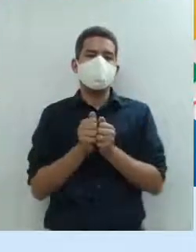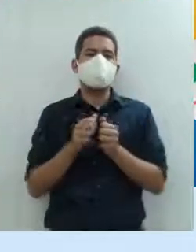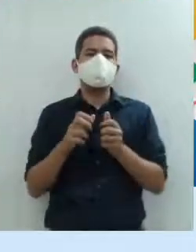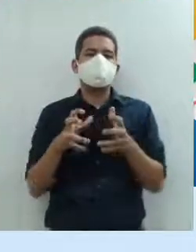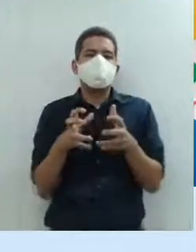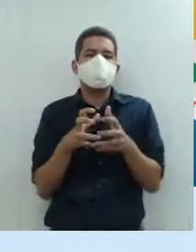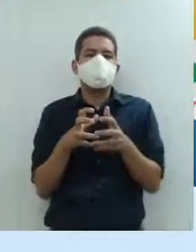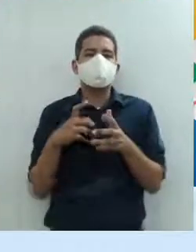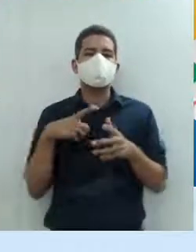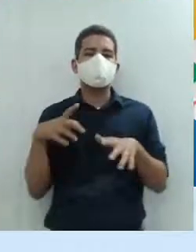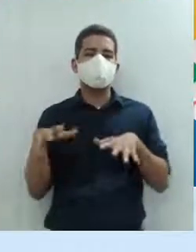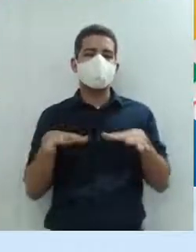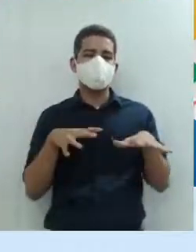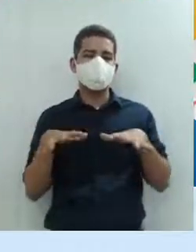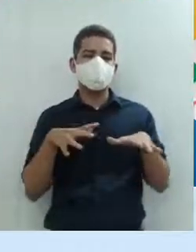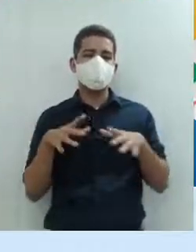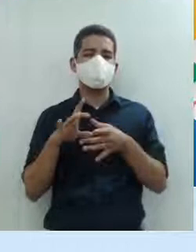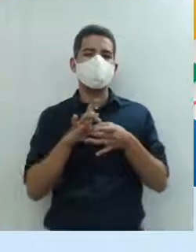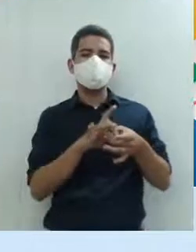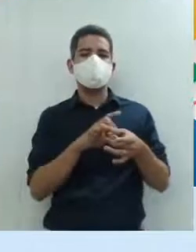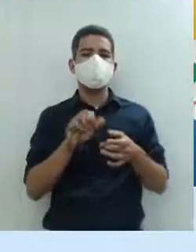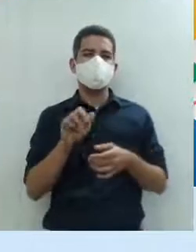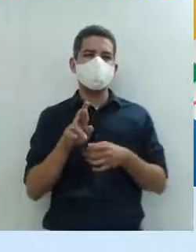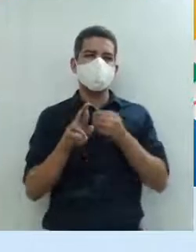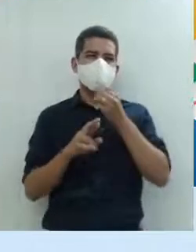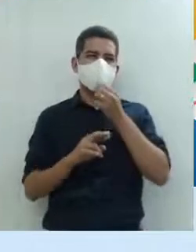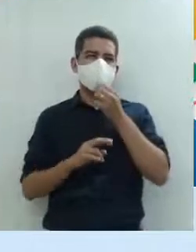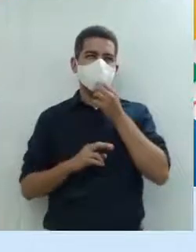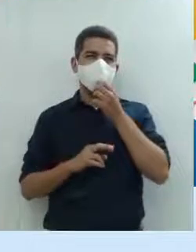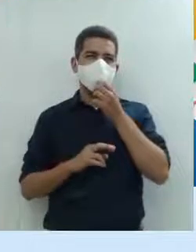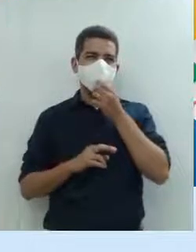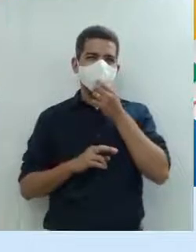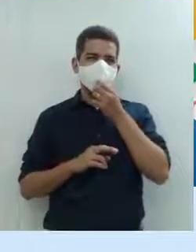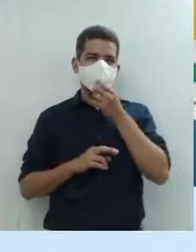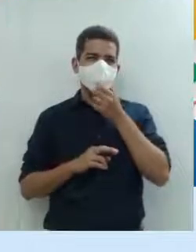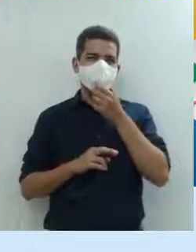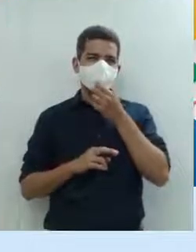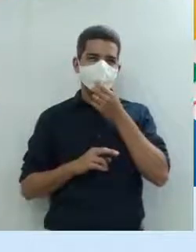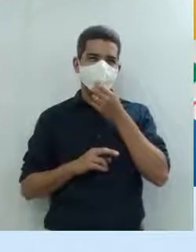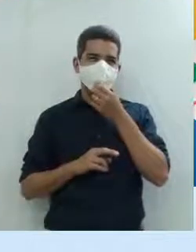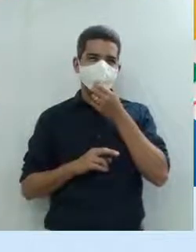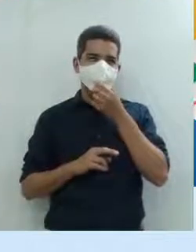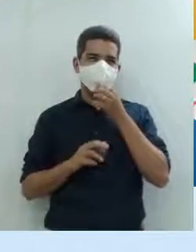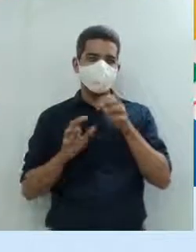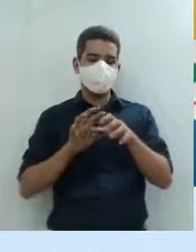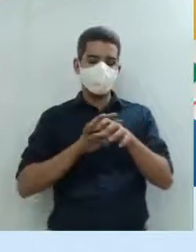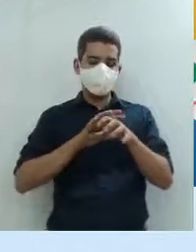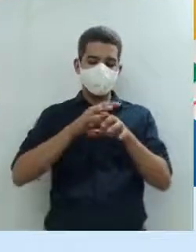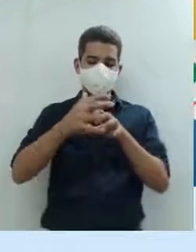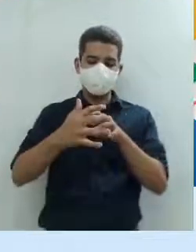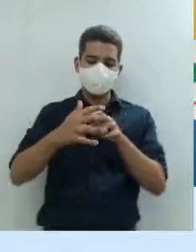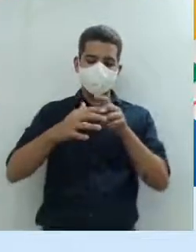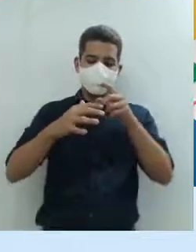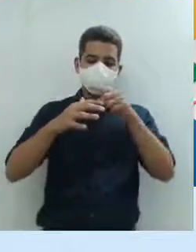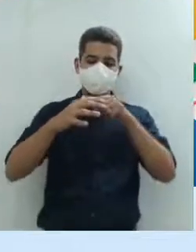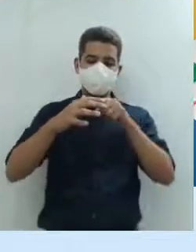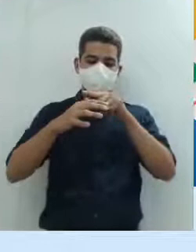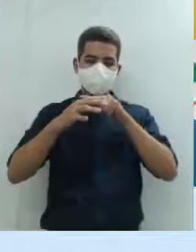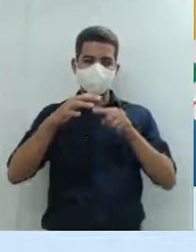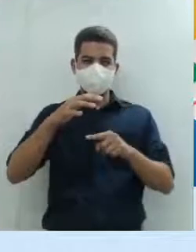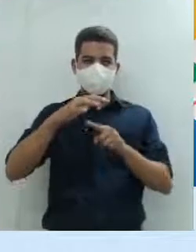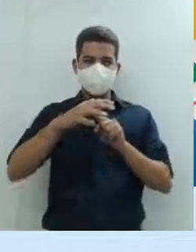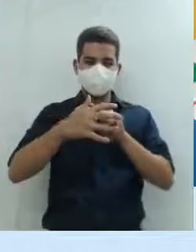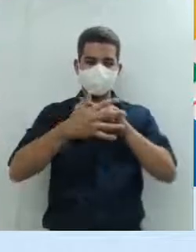movimento dessas correntes de ar, né? A atmosfera, a gente dividiu ela em 5 camadas. Observa